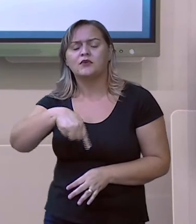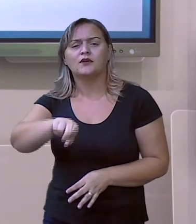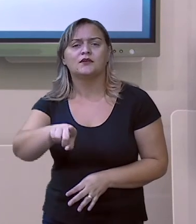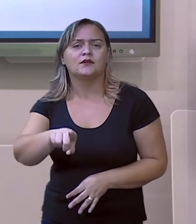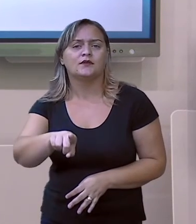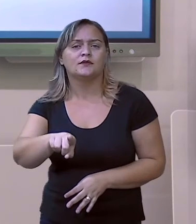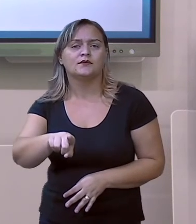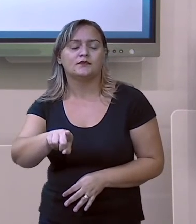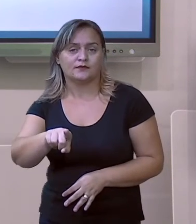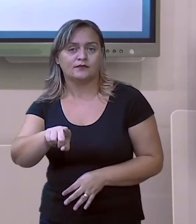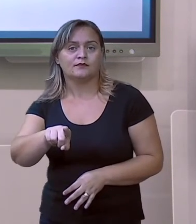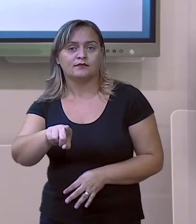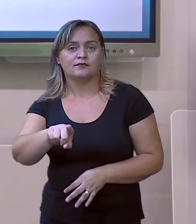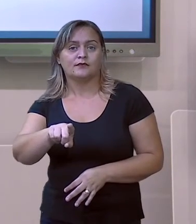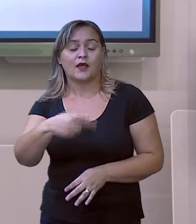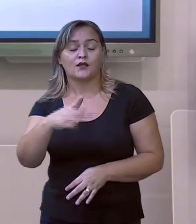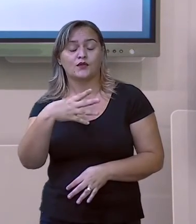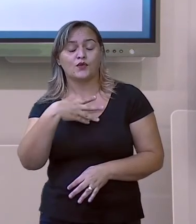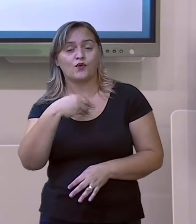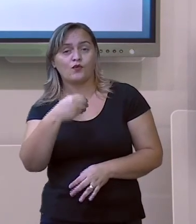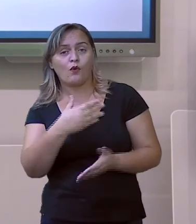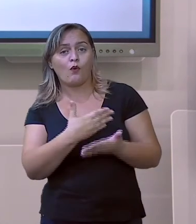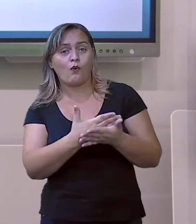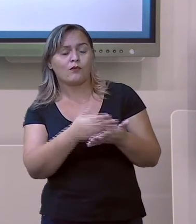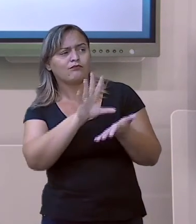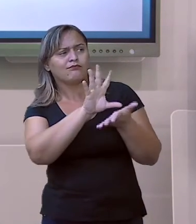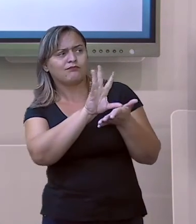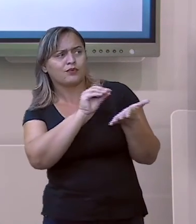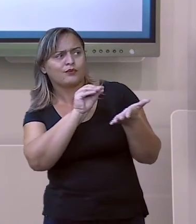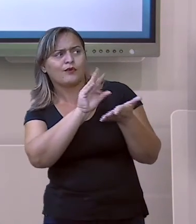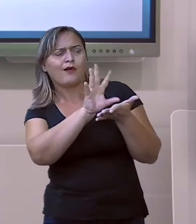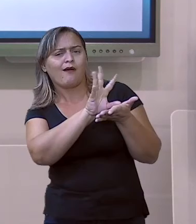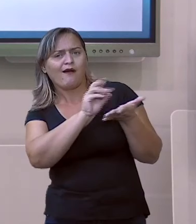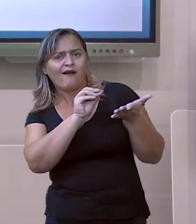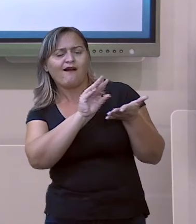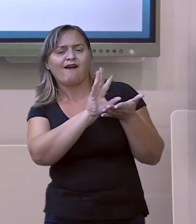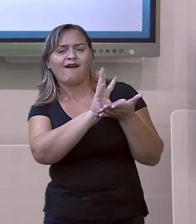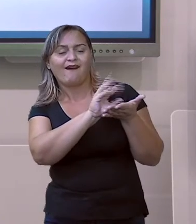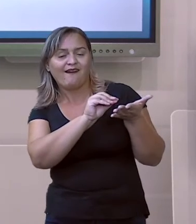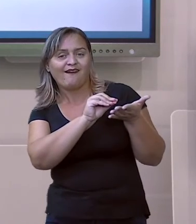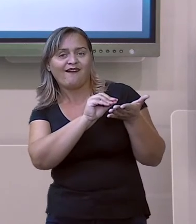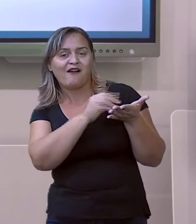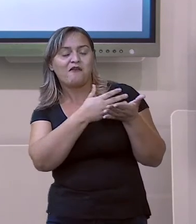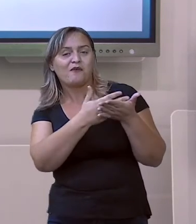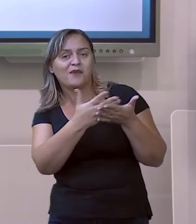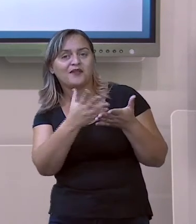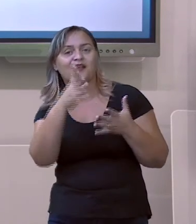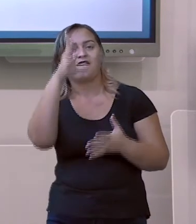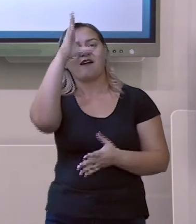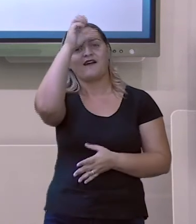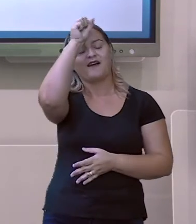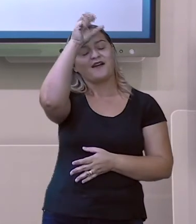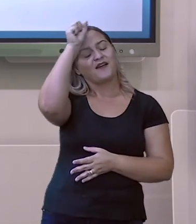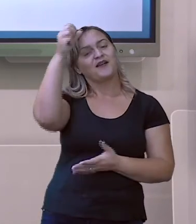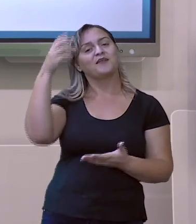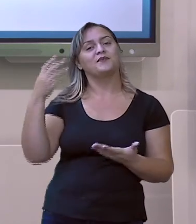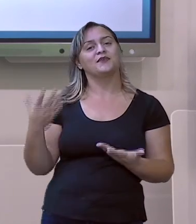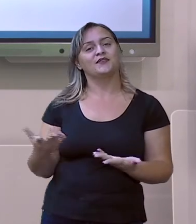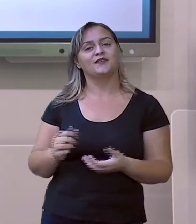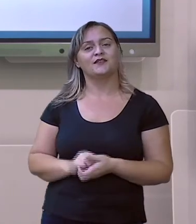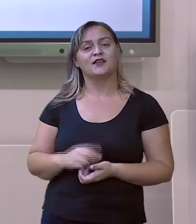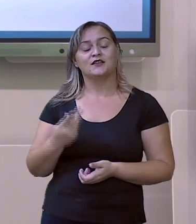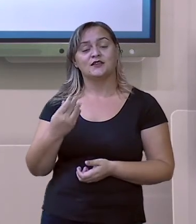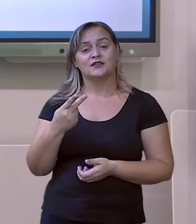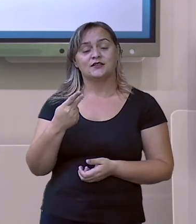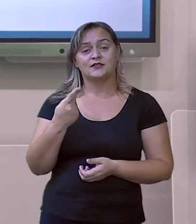que você falar essas palavras. Descreva sempre o que você está fazendo. E se seu filho repetir alguma das suas palavras ou